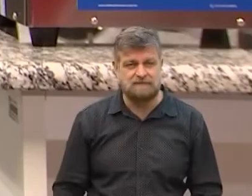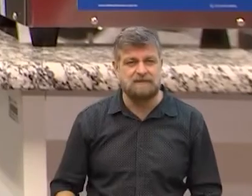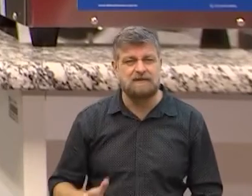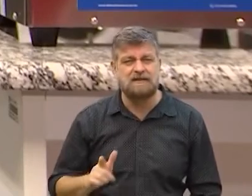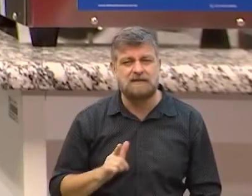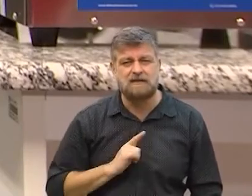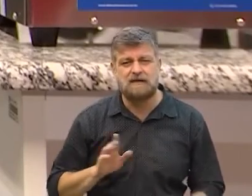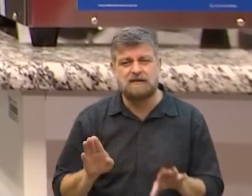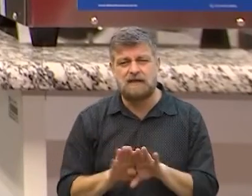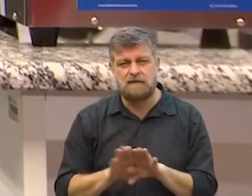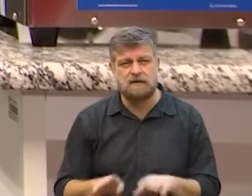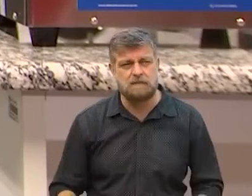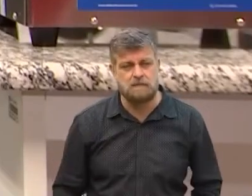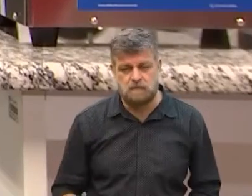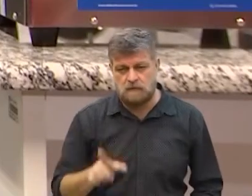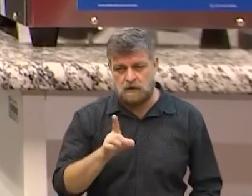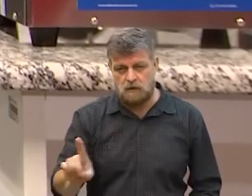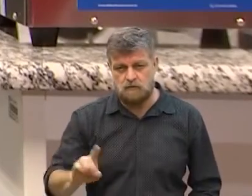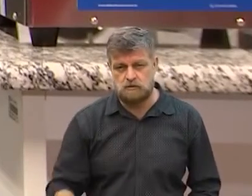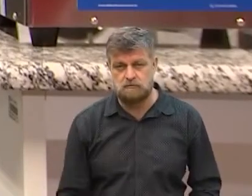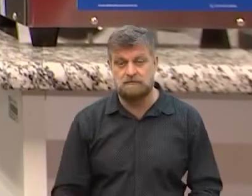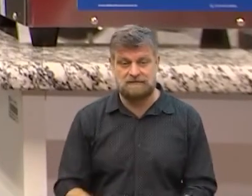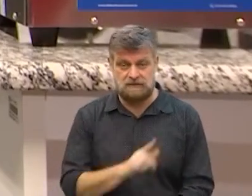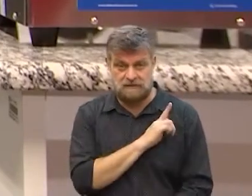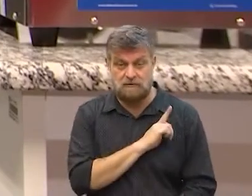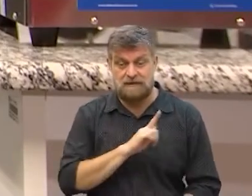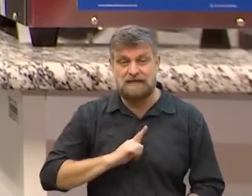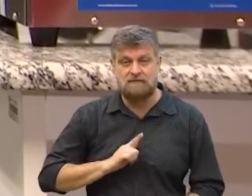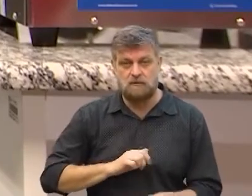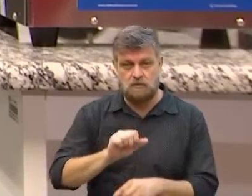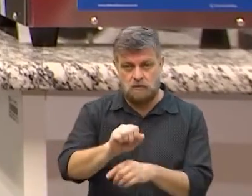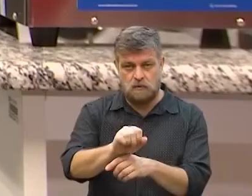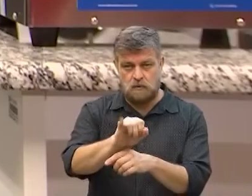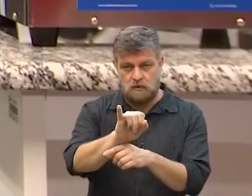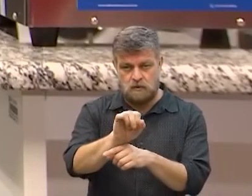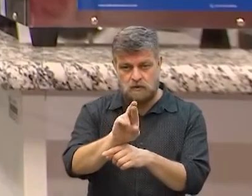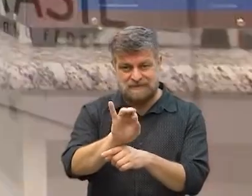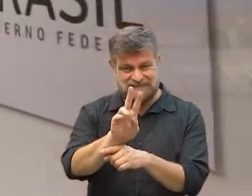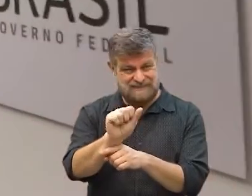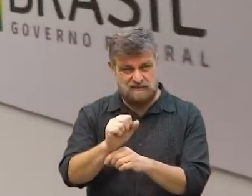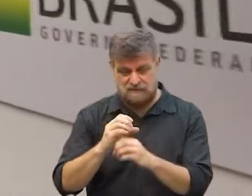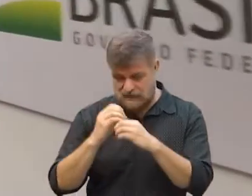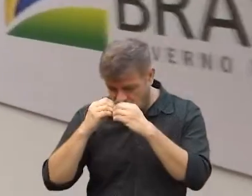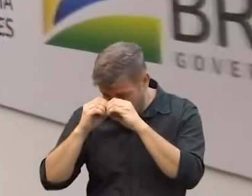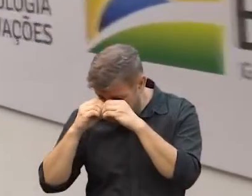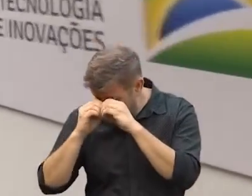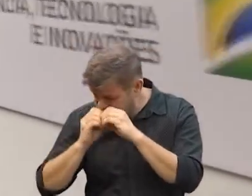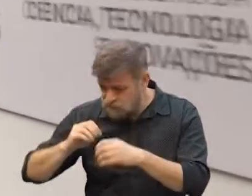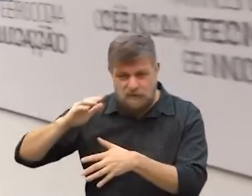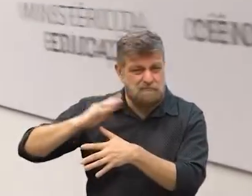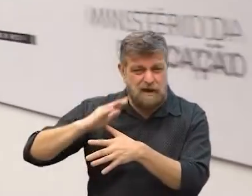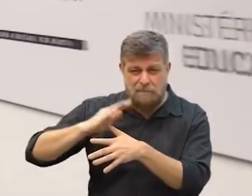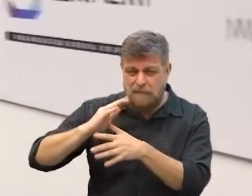ter a última versão, que é o Sirius, né, que é um laboratório síncrono de última